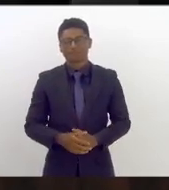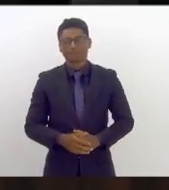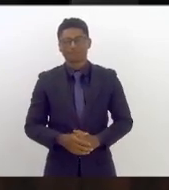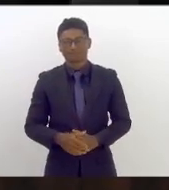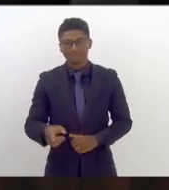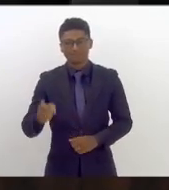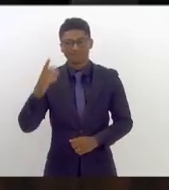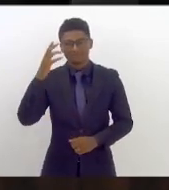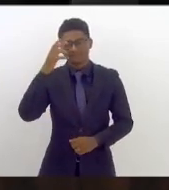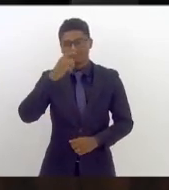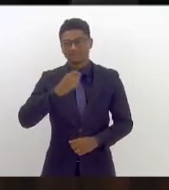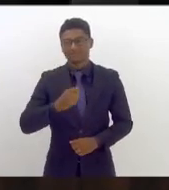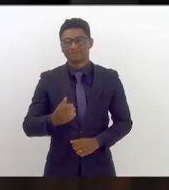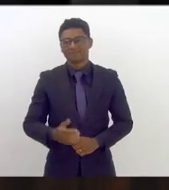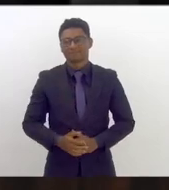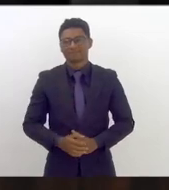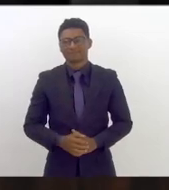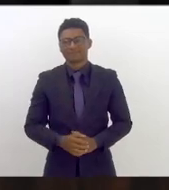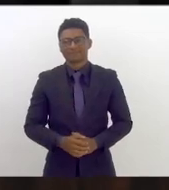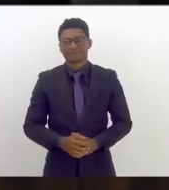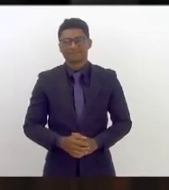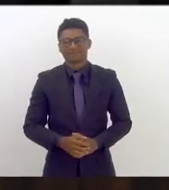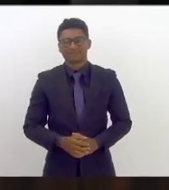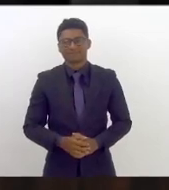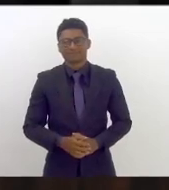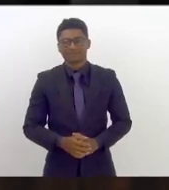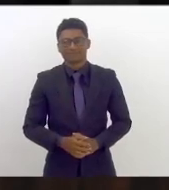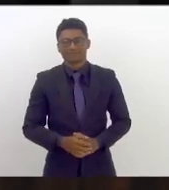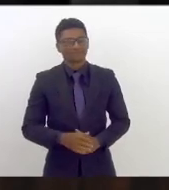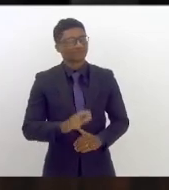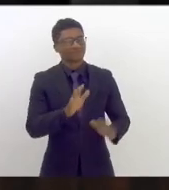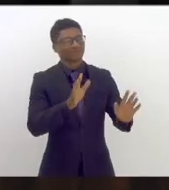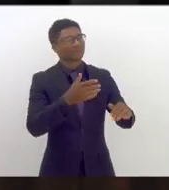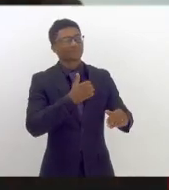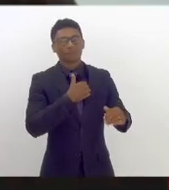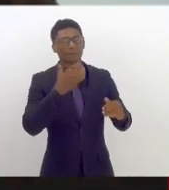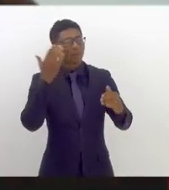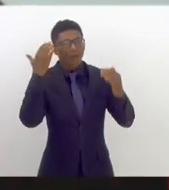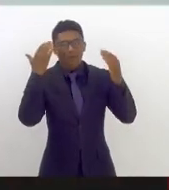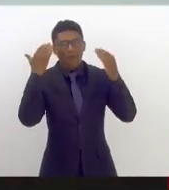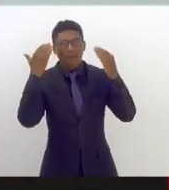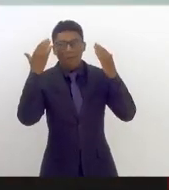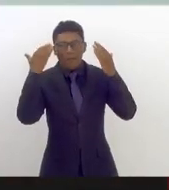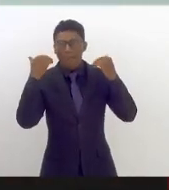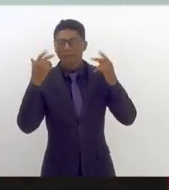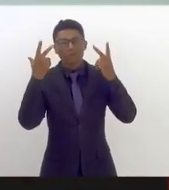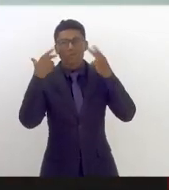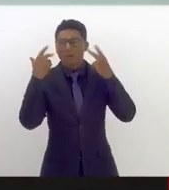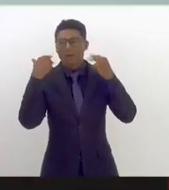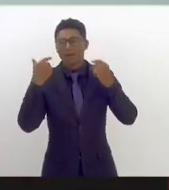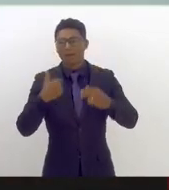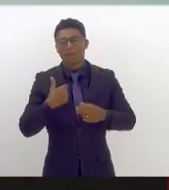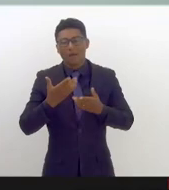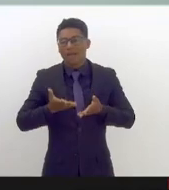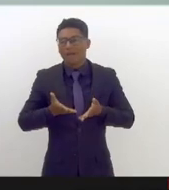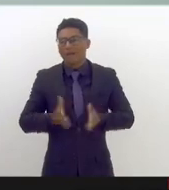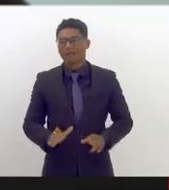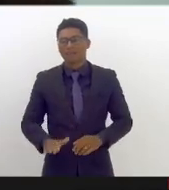Tá bonito. Já falei que meu cabelo é natural, desde neném que é assim. Como é que é?